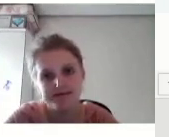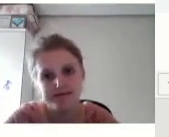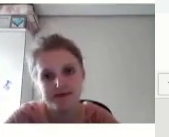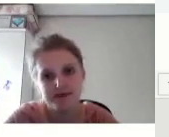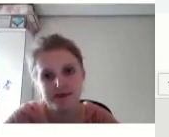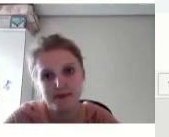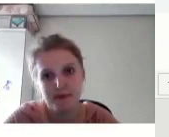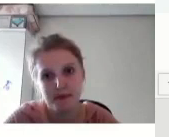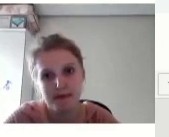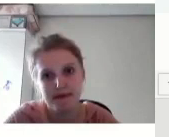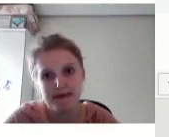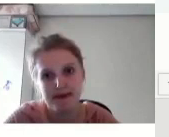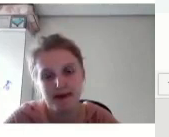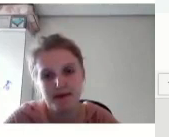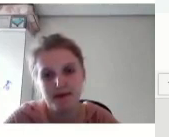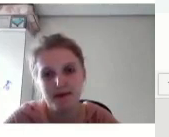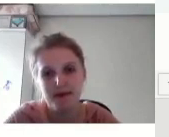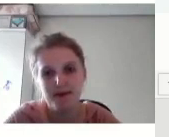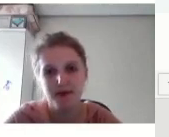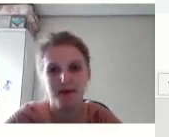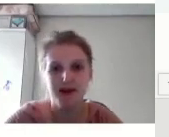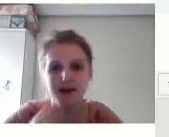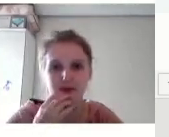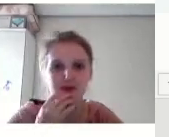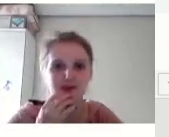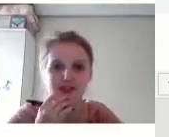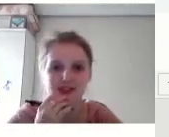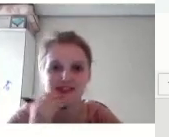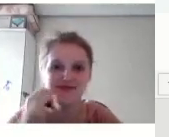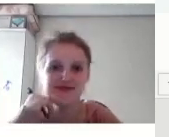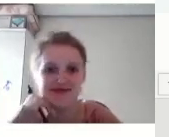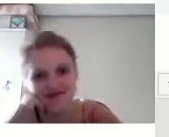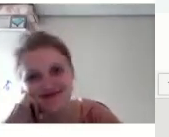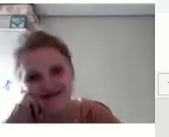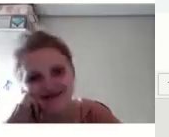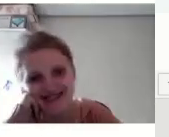temos um tempinho ainda. Por mim não, professor, já.